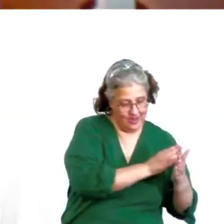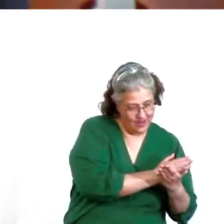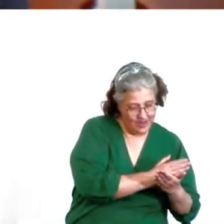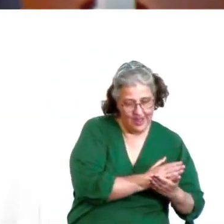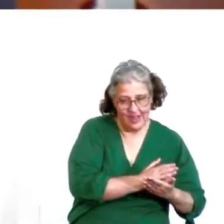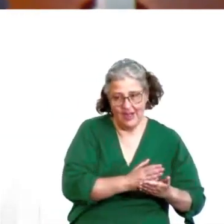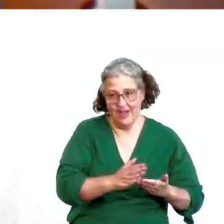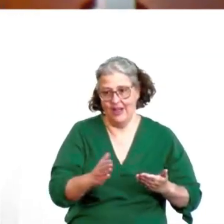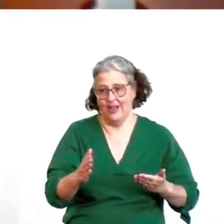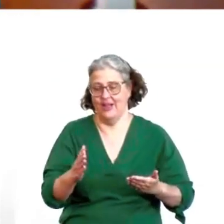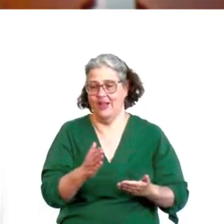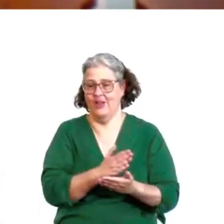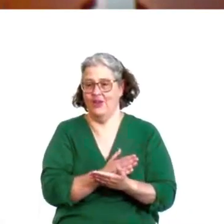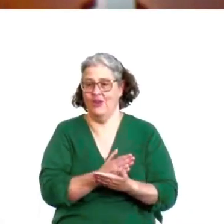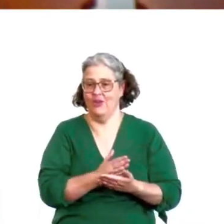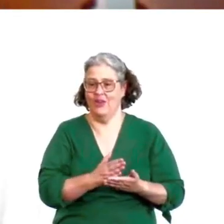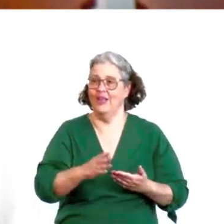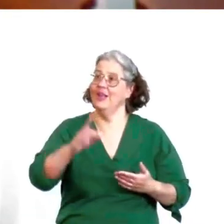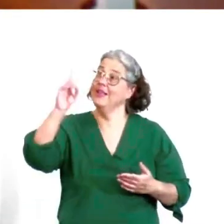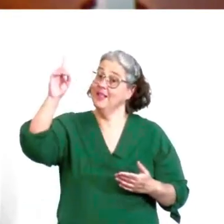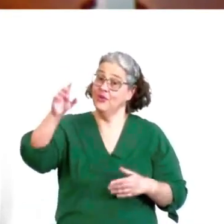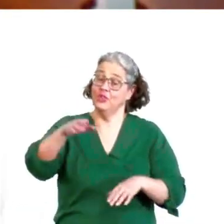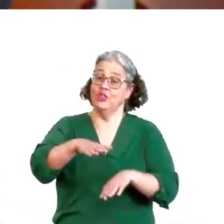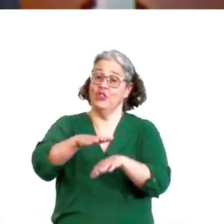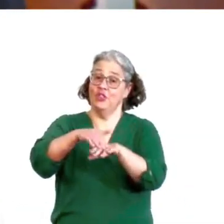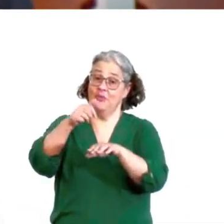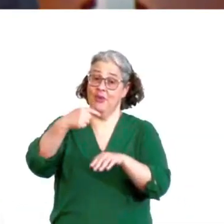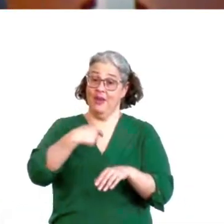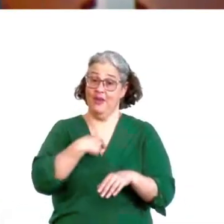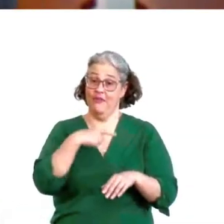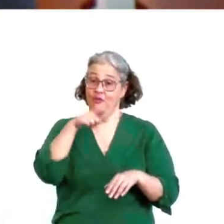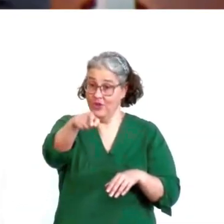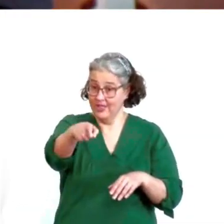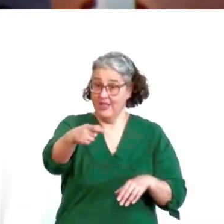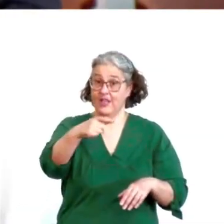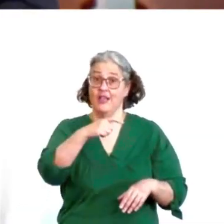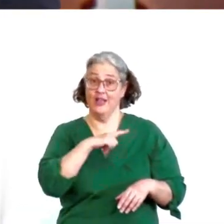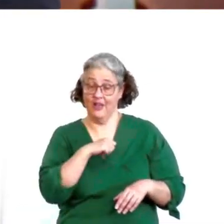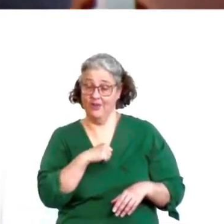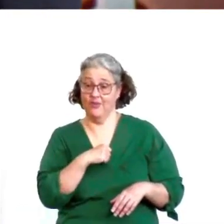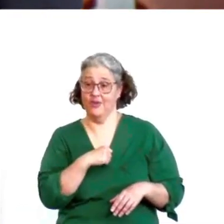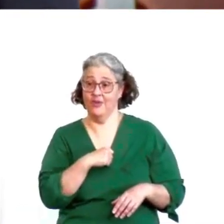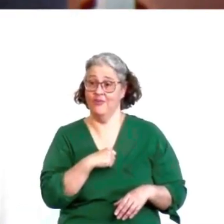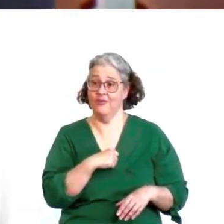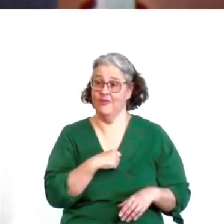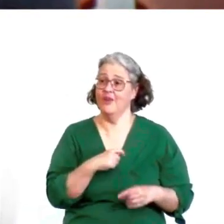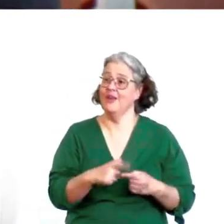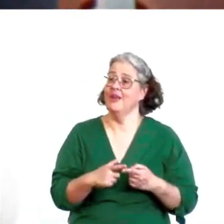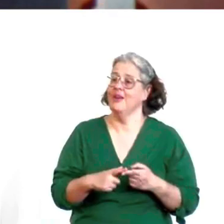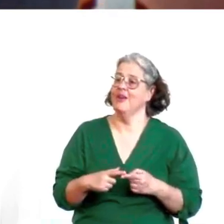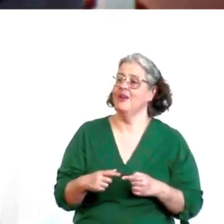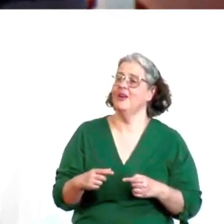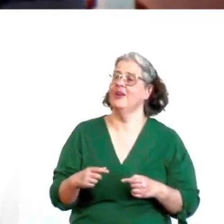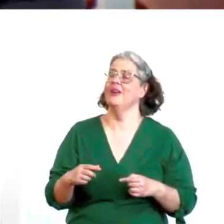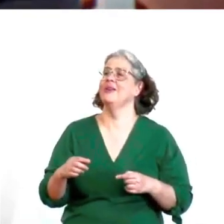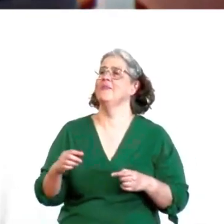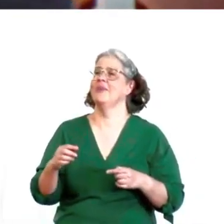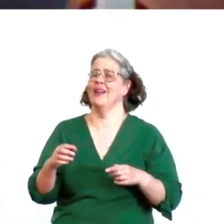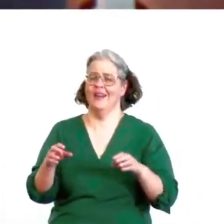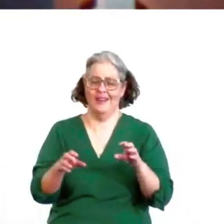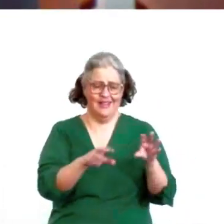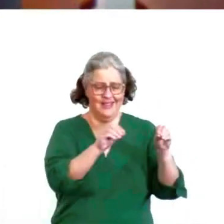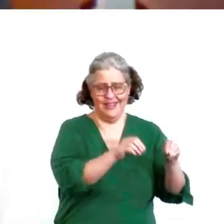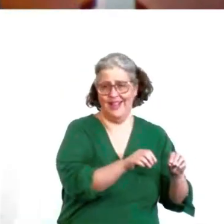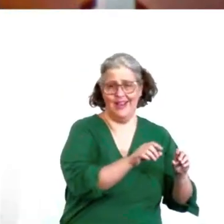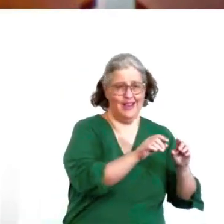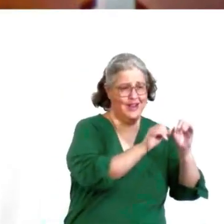pagão. Deus chamou você e Deus me chamou de um contexto, de uma adoração que era outros deuses no